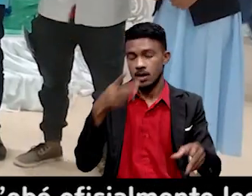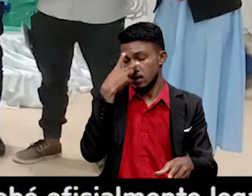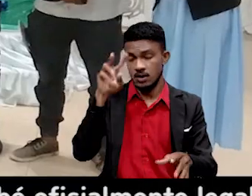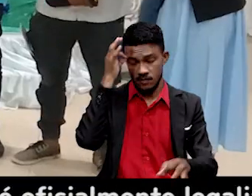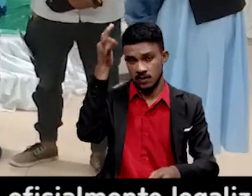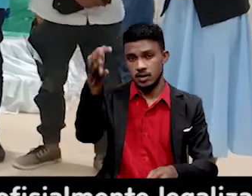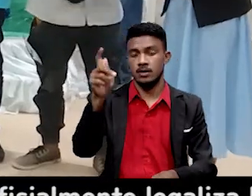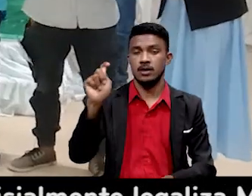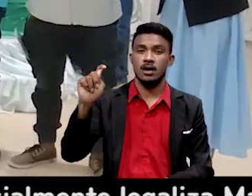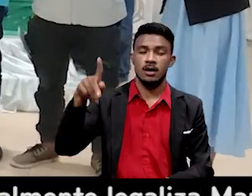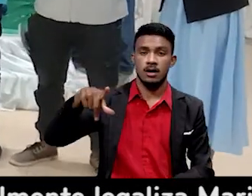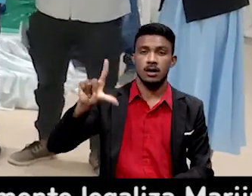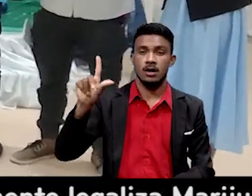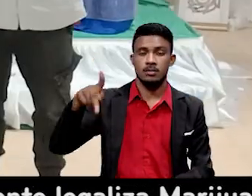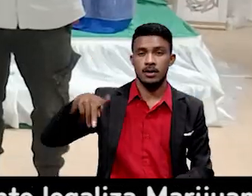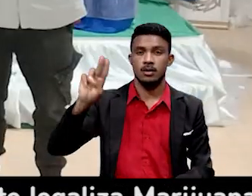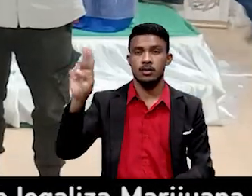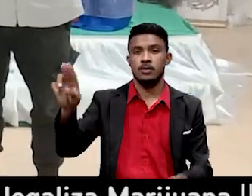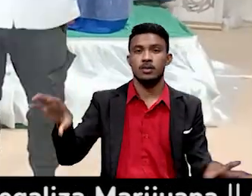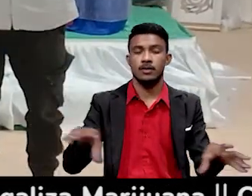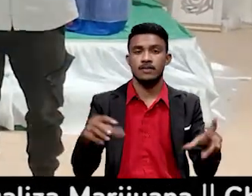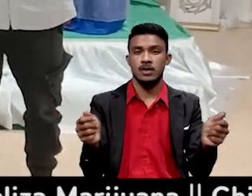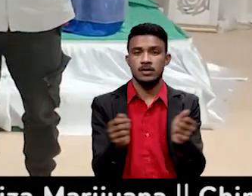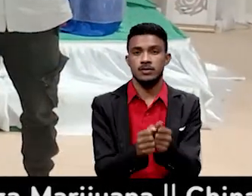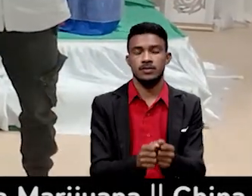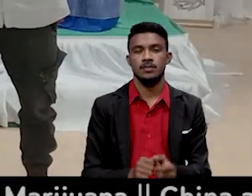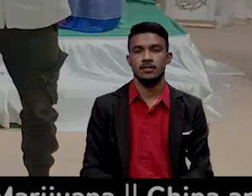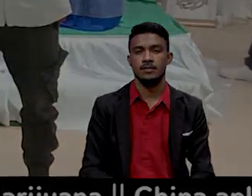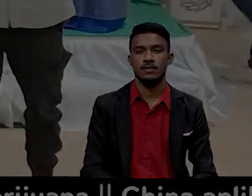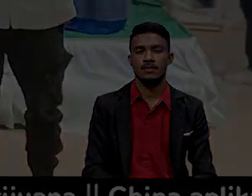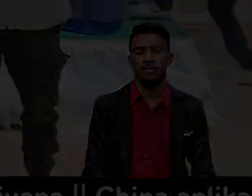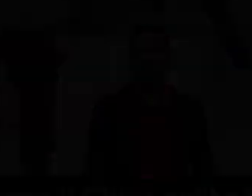hetamos observação husi Conselho de Imprensa Clementino Maia, Zemen.